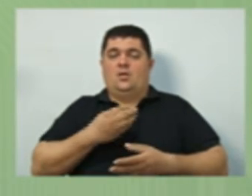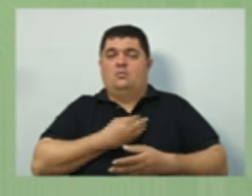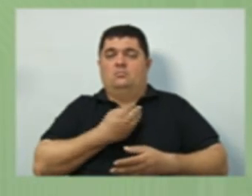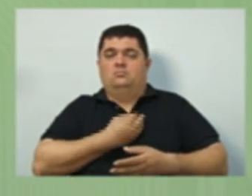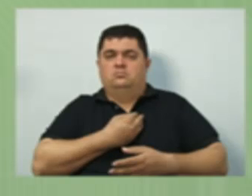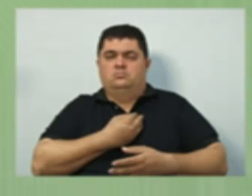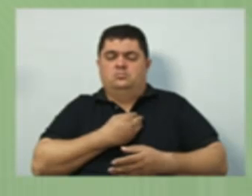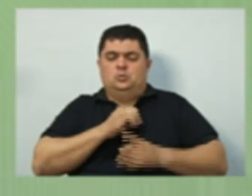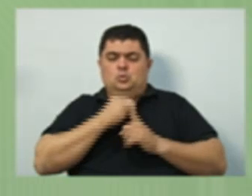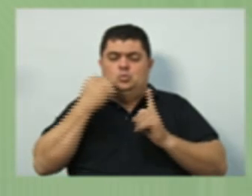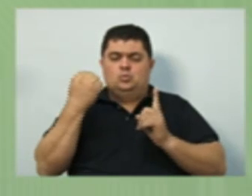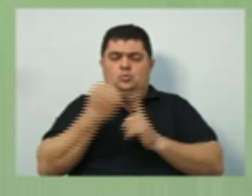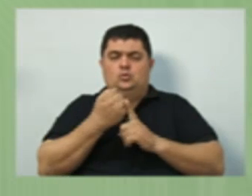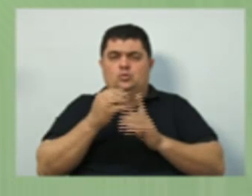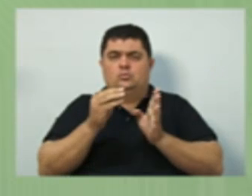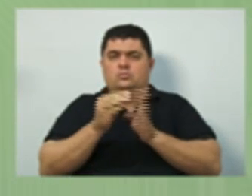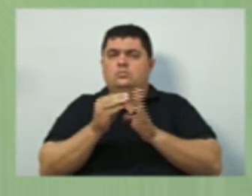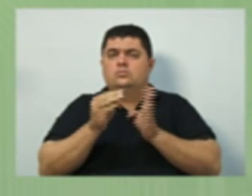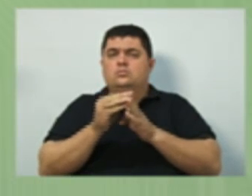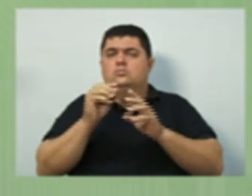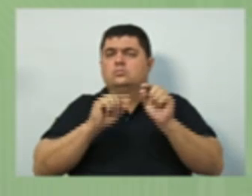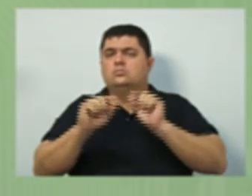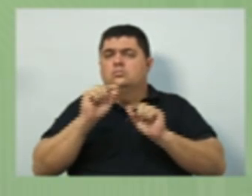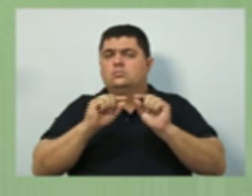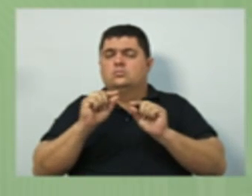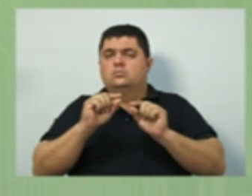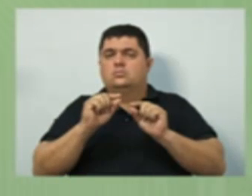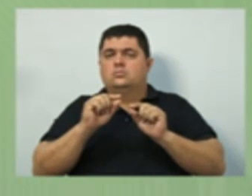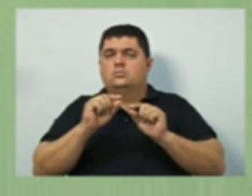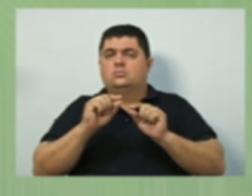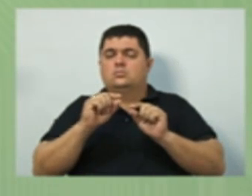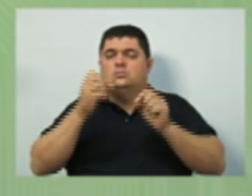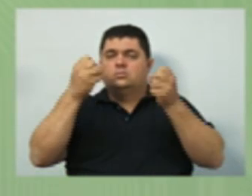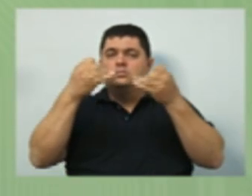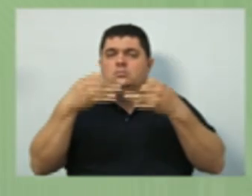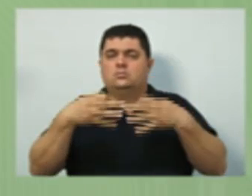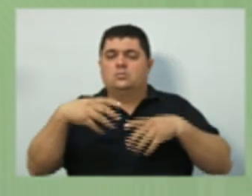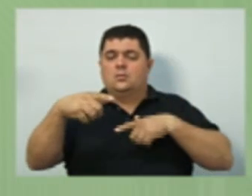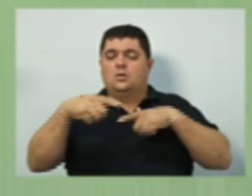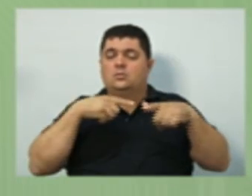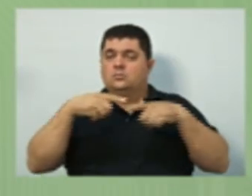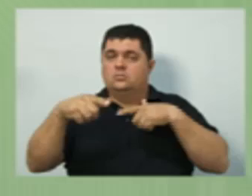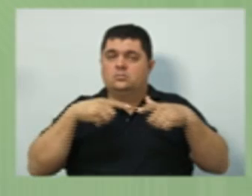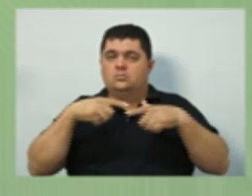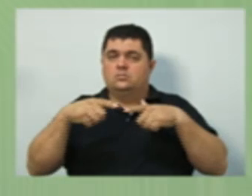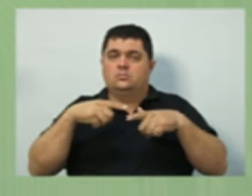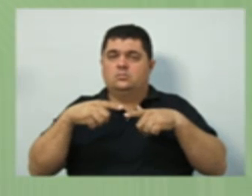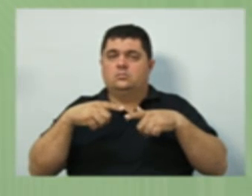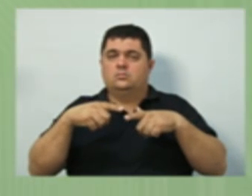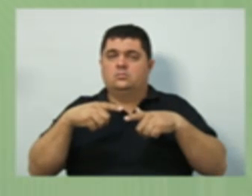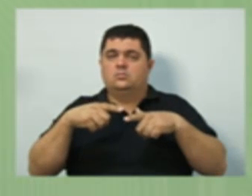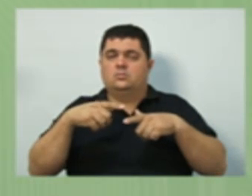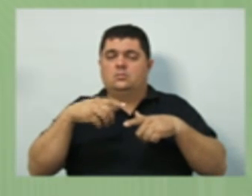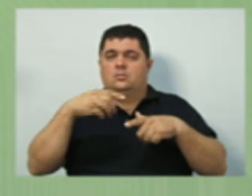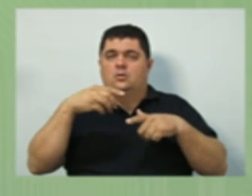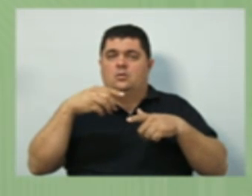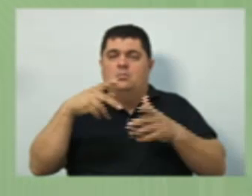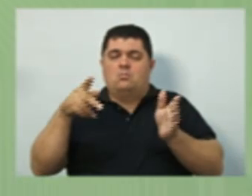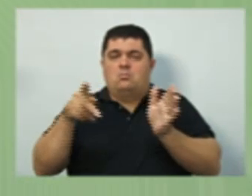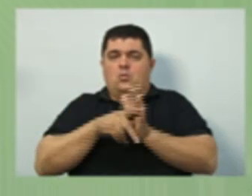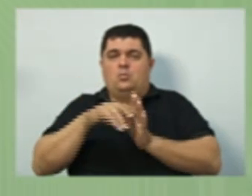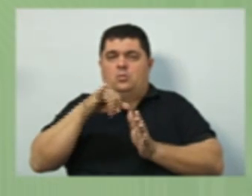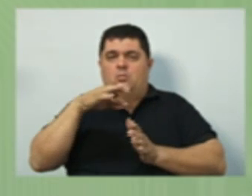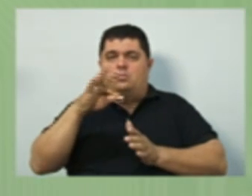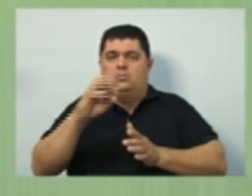tribal. A sociedade tribal é voltada ao trabalho para o mito. Então